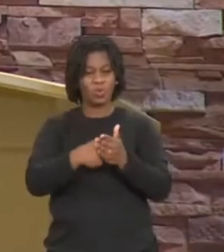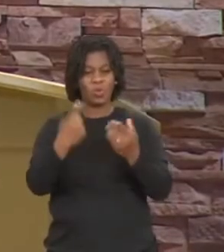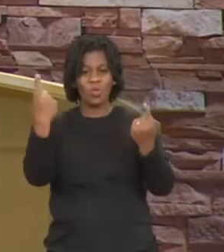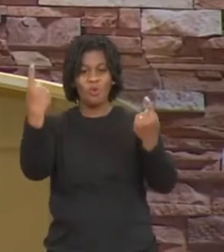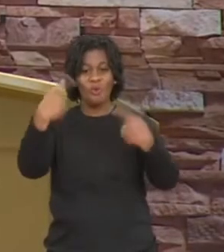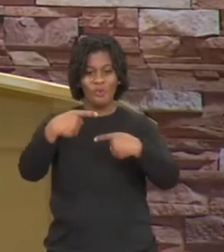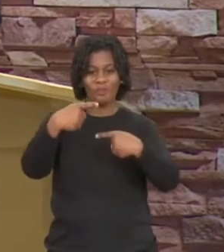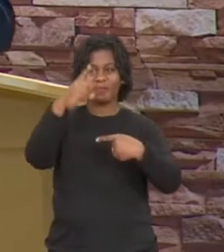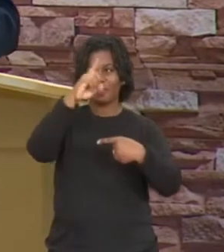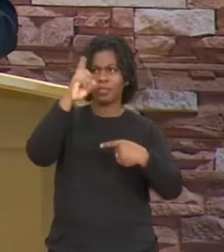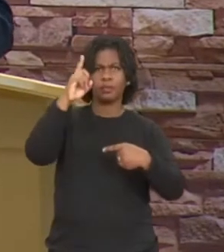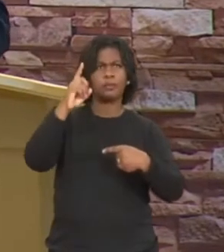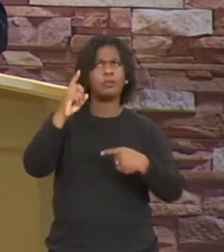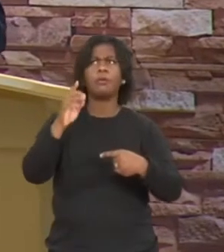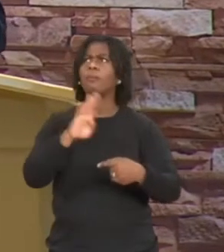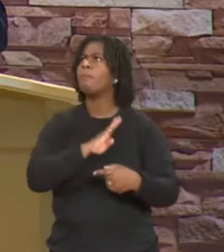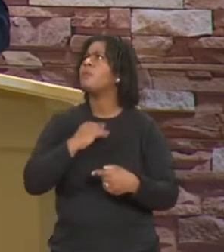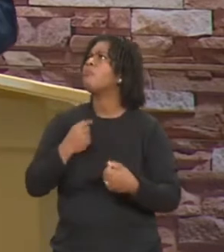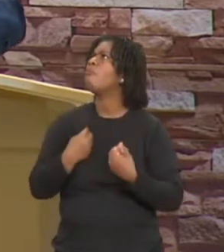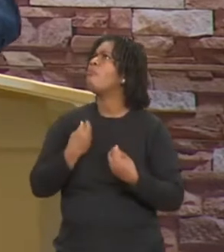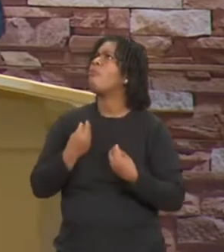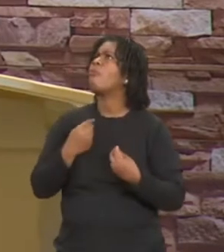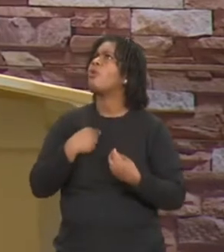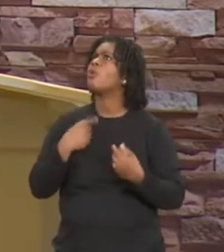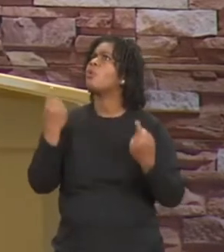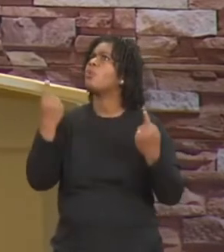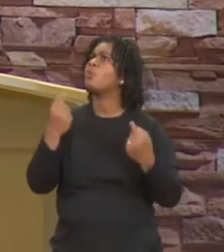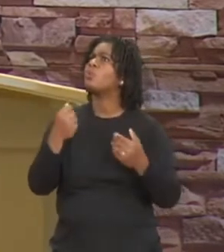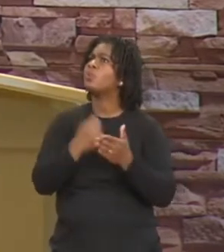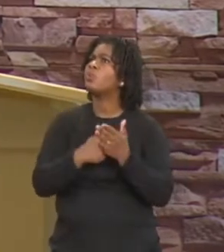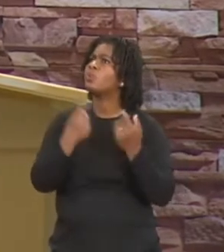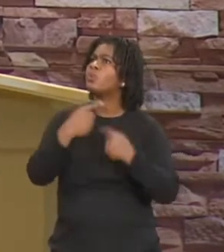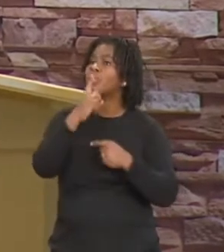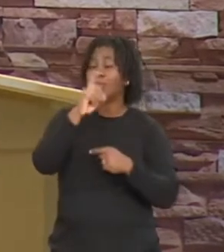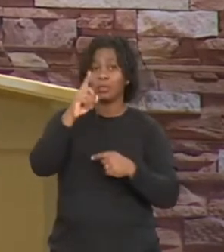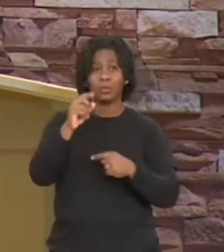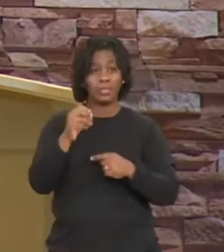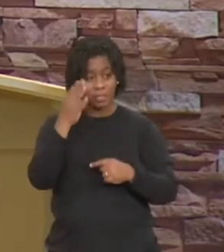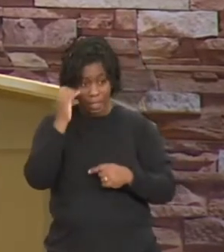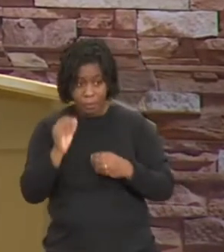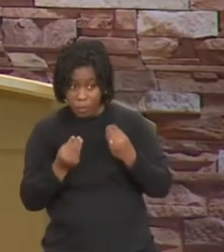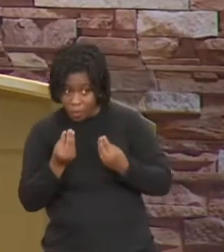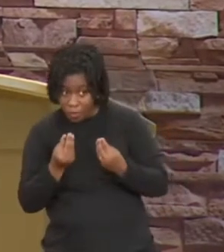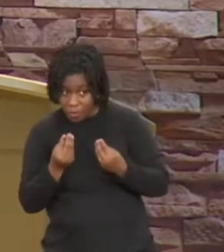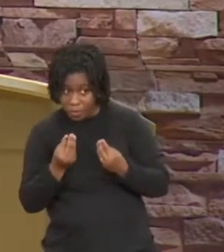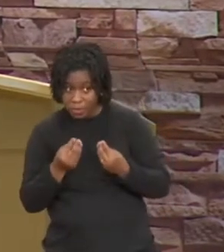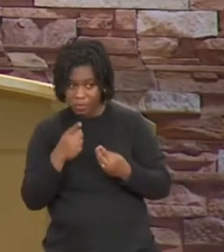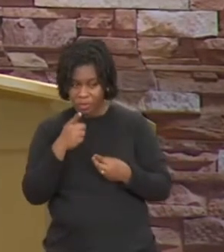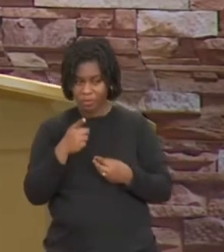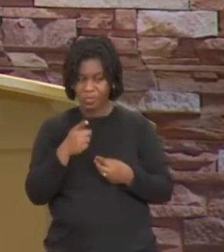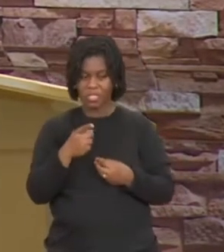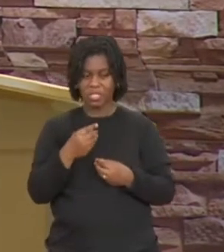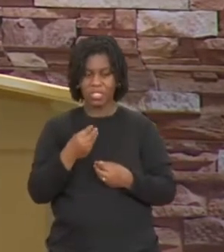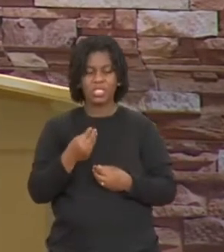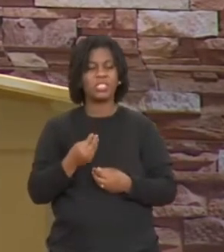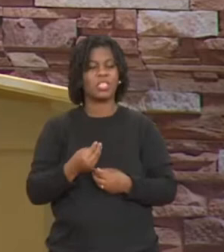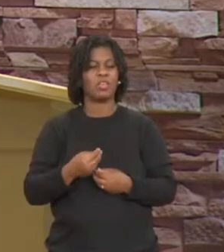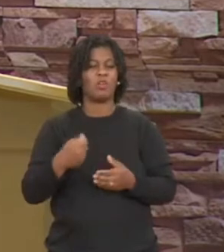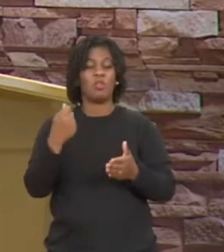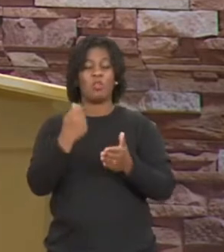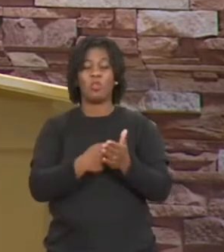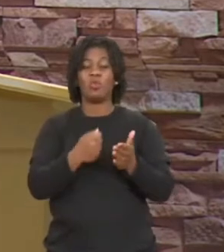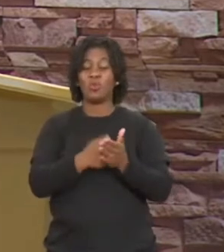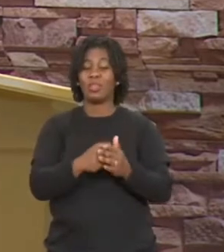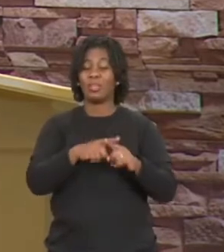Bispo, como é que eu luto contra Deus? Sabe como é que você luta contra Deus? Quando você luta sem temor.